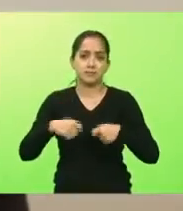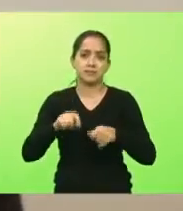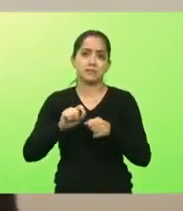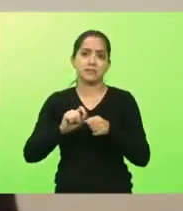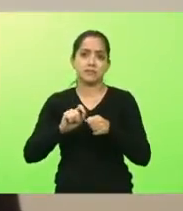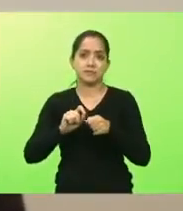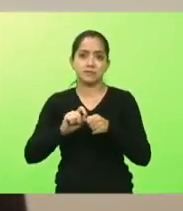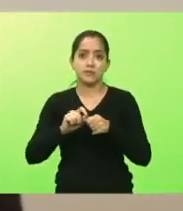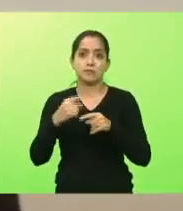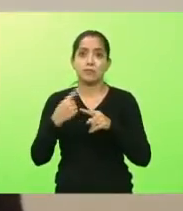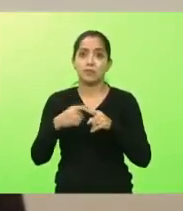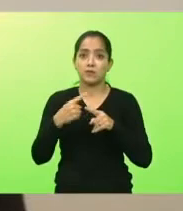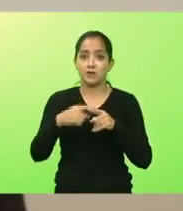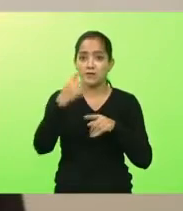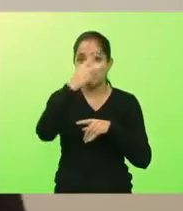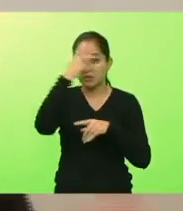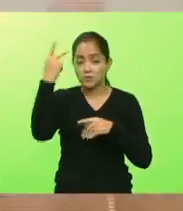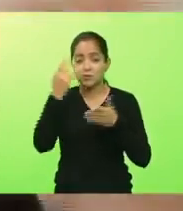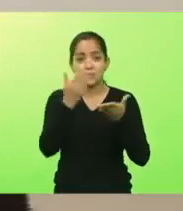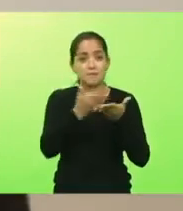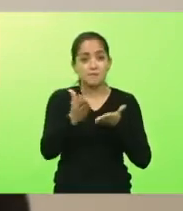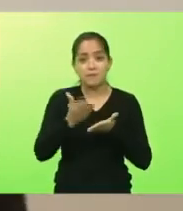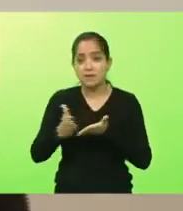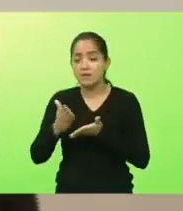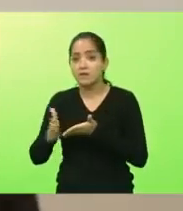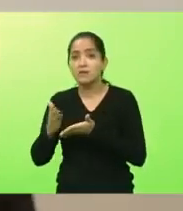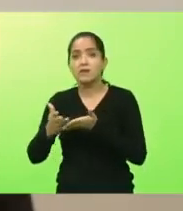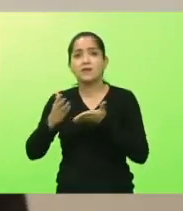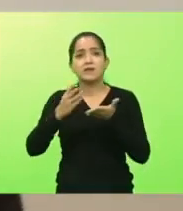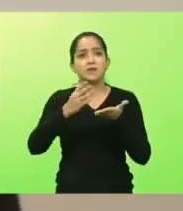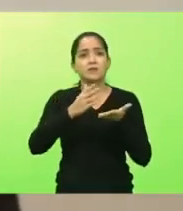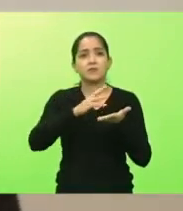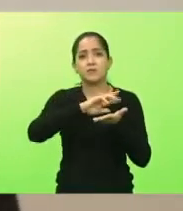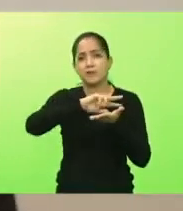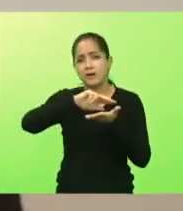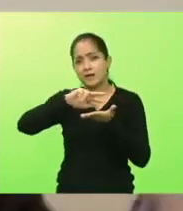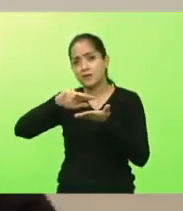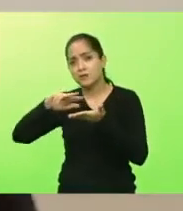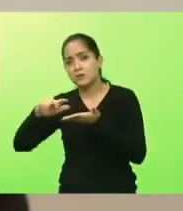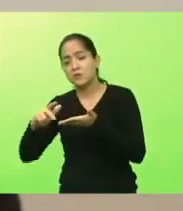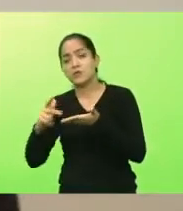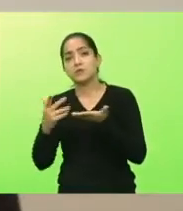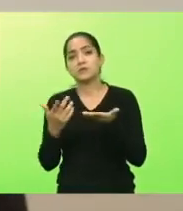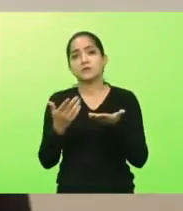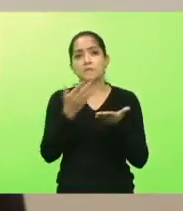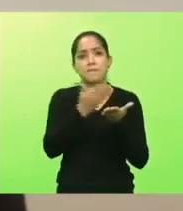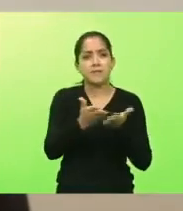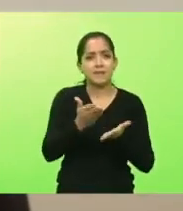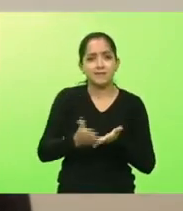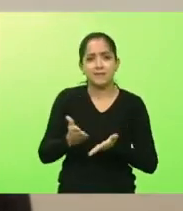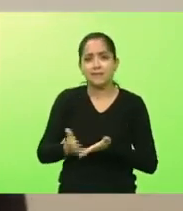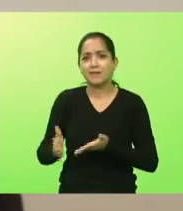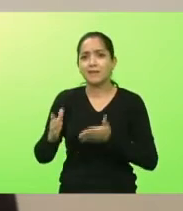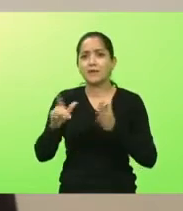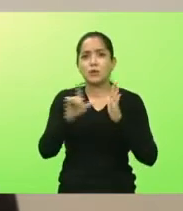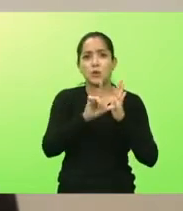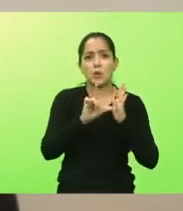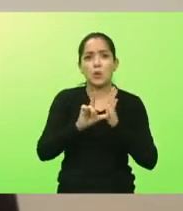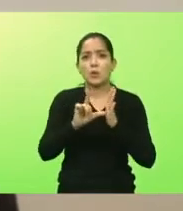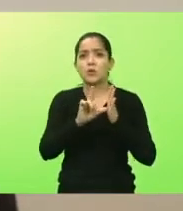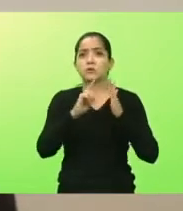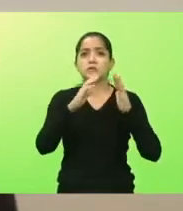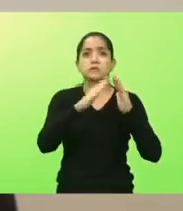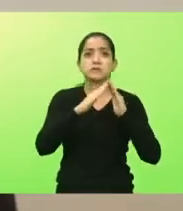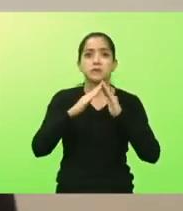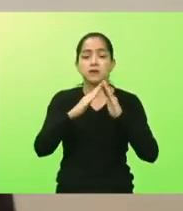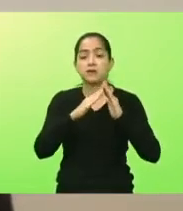perderam seu patrimônio, têm que recomeçar praticamente uma vida do zero, perderam seus estabelecimentos comerciais, e aí